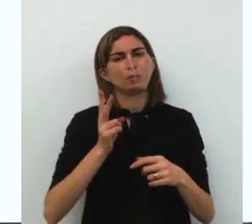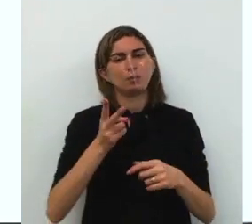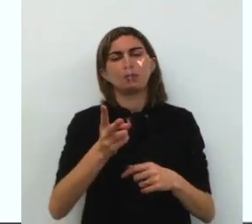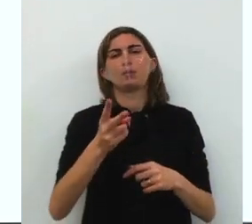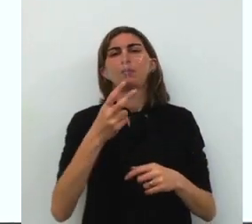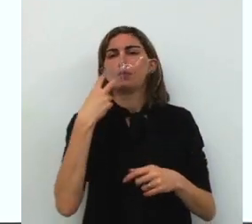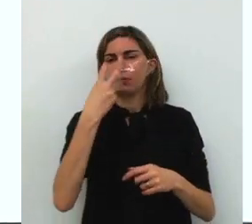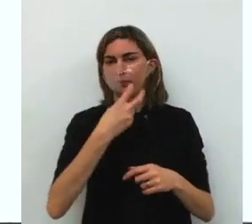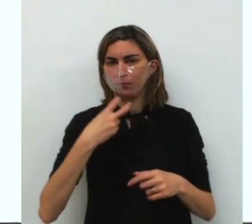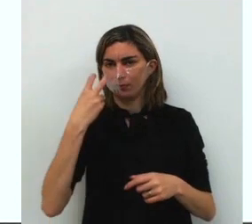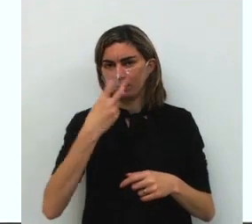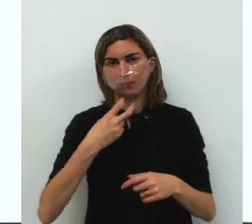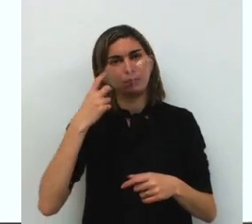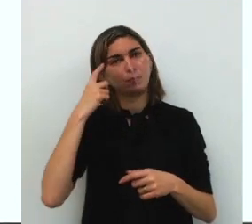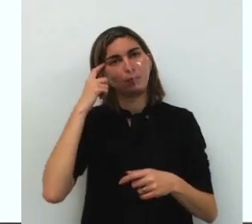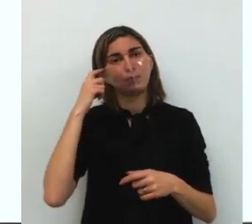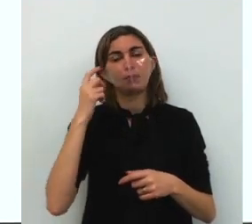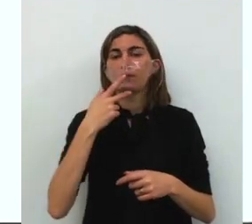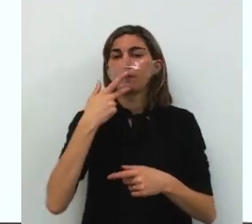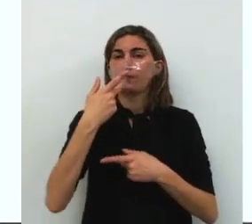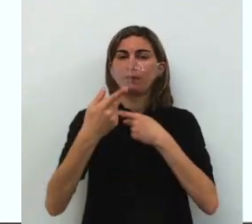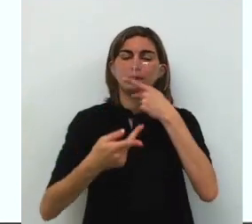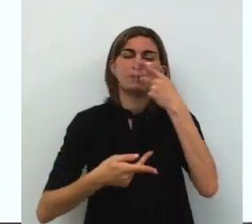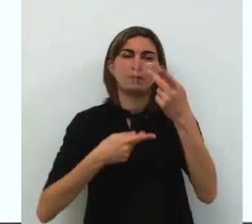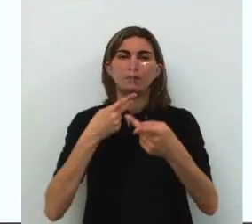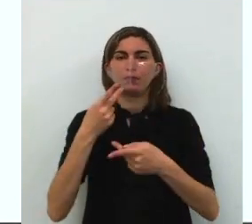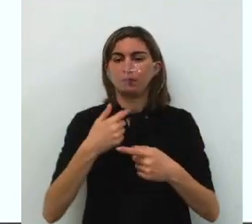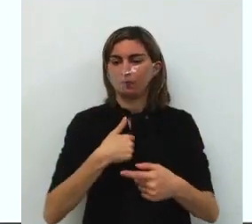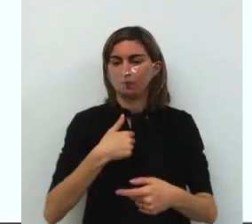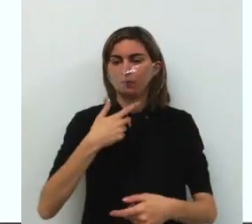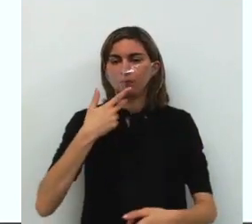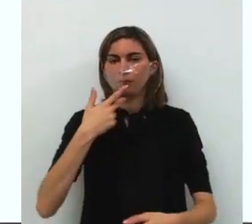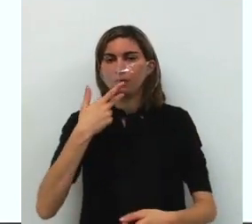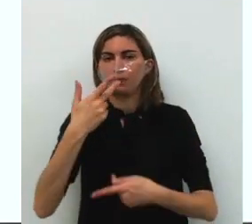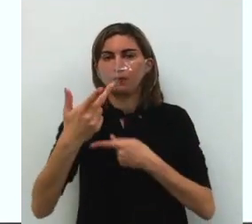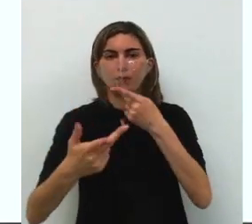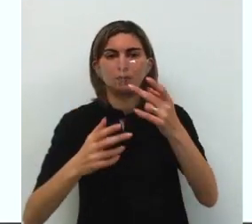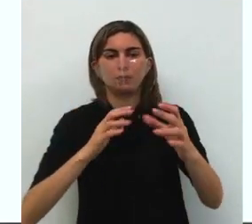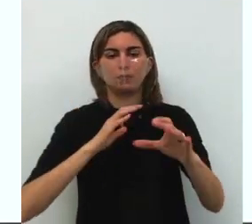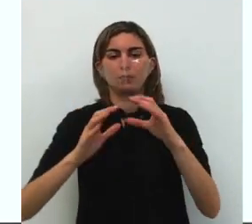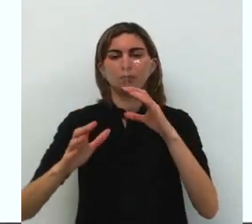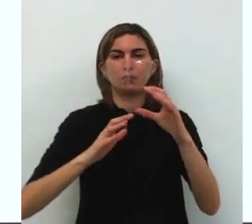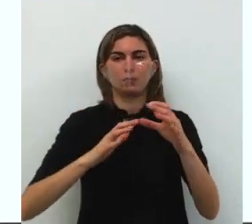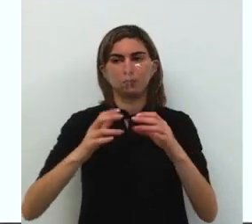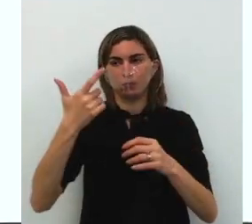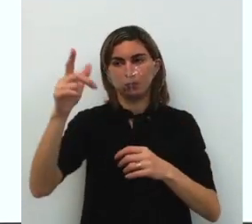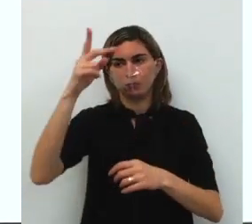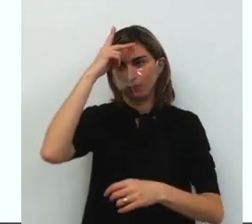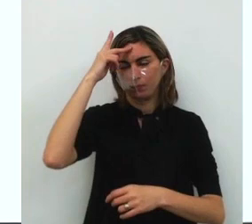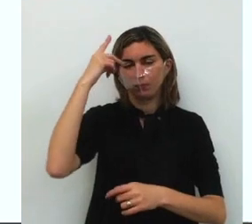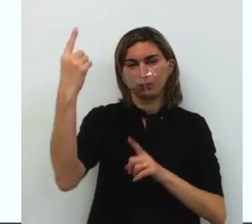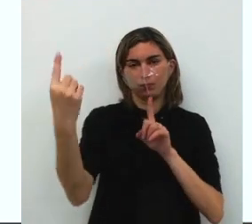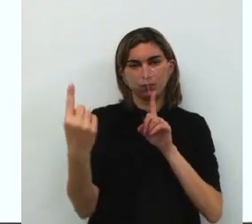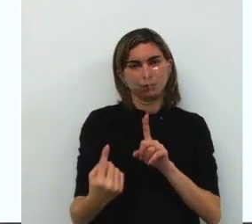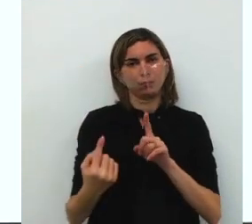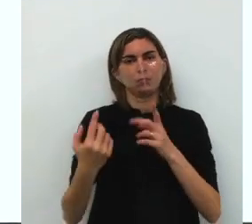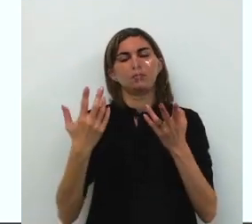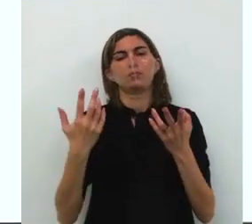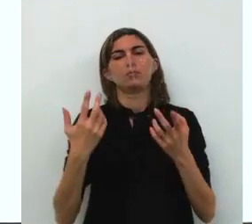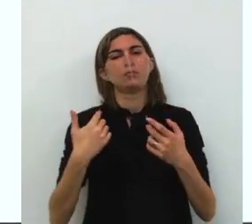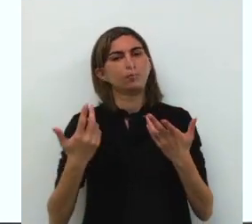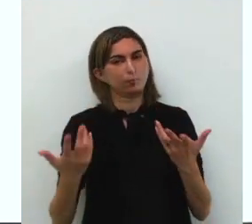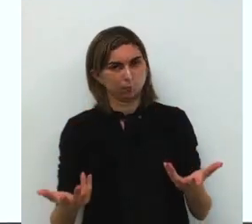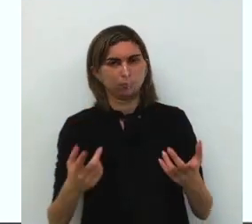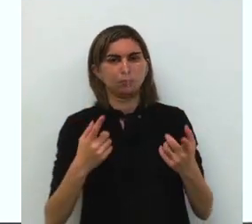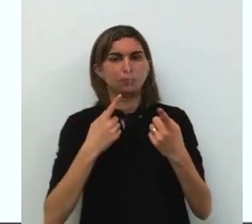é essencialmente oral. Quer dizer, a fala, eu me comunico oralmente com a outra pessoa.